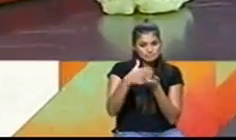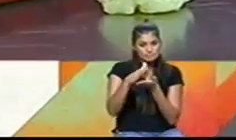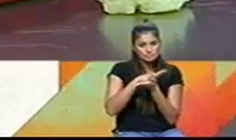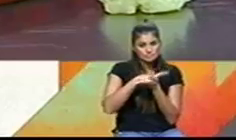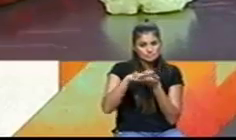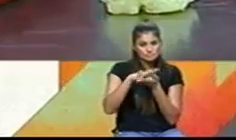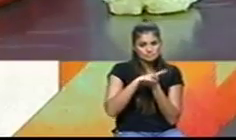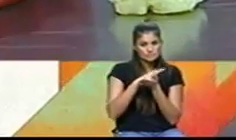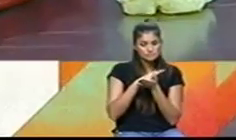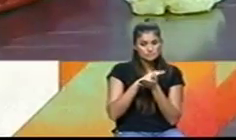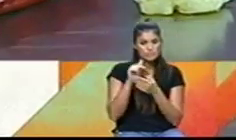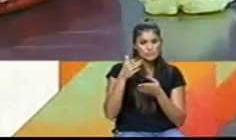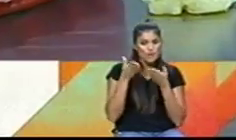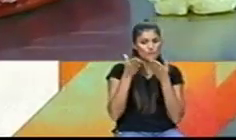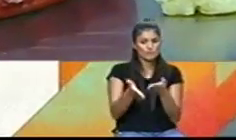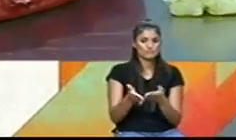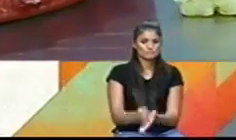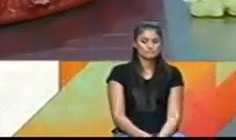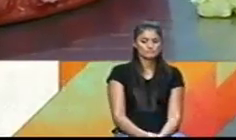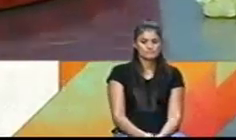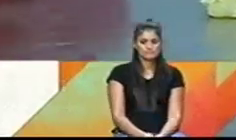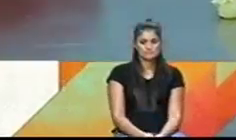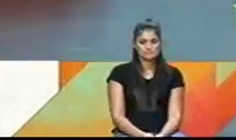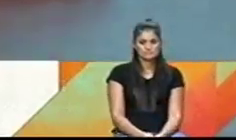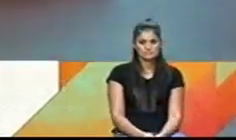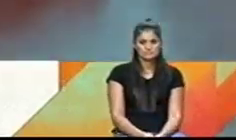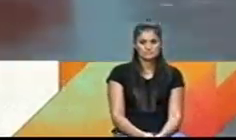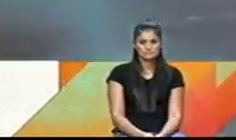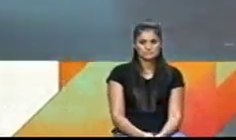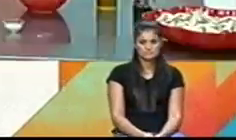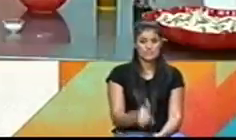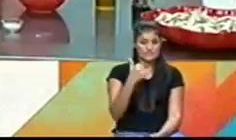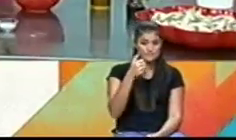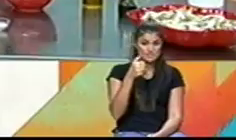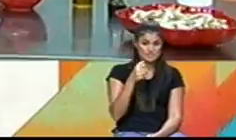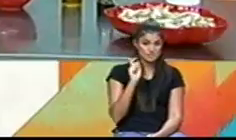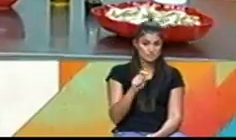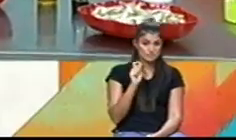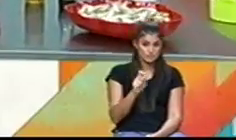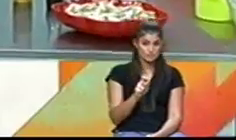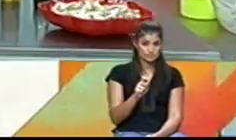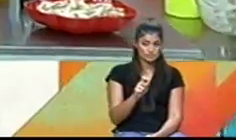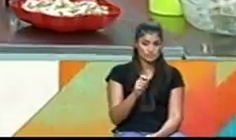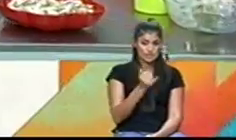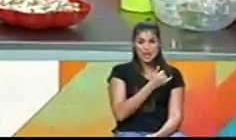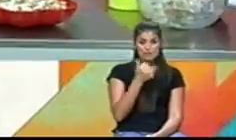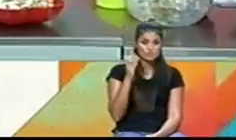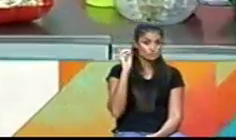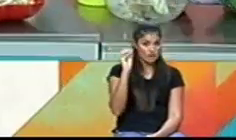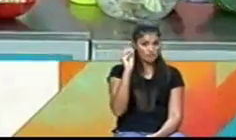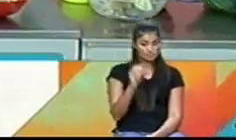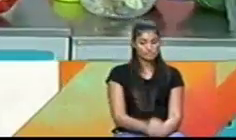Não, é só alisar. E levas ao forno. Ok? E agora vamos colocar no forno 25 minutos a 200 graus. Só pôr ali.